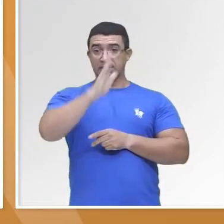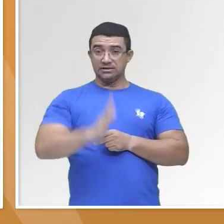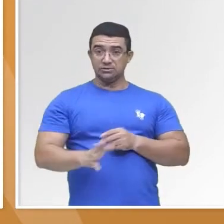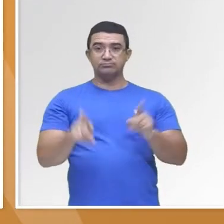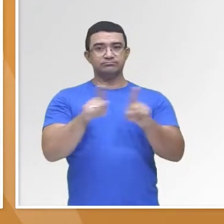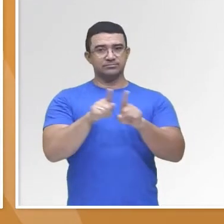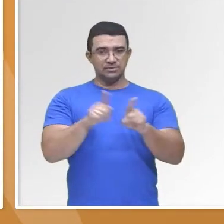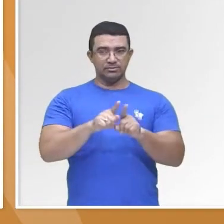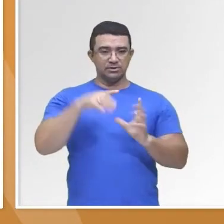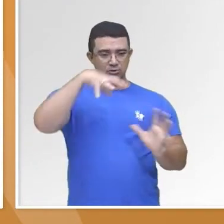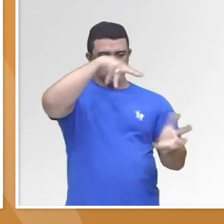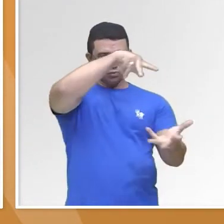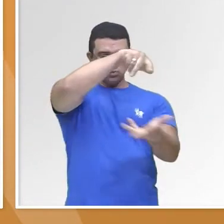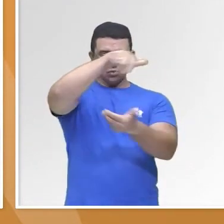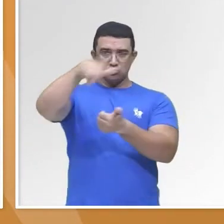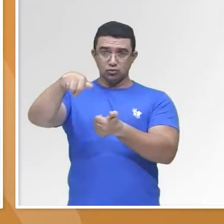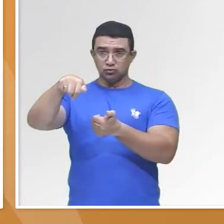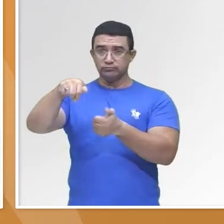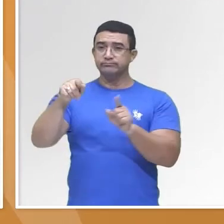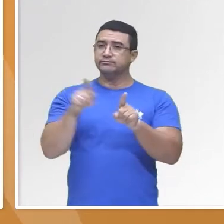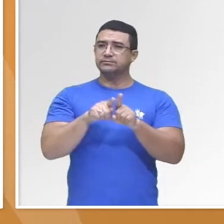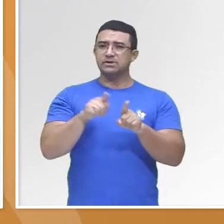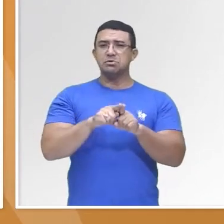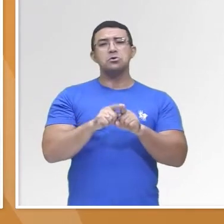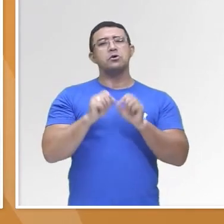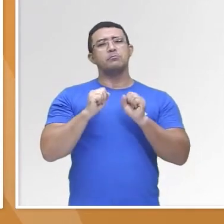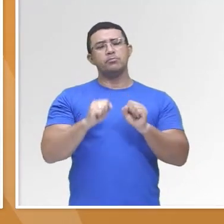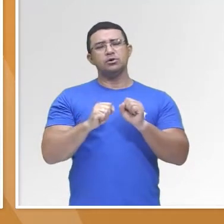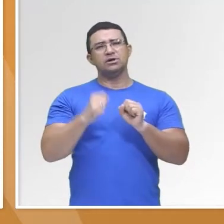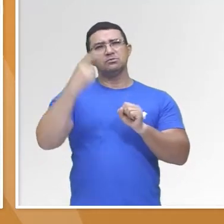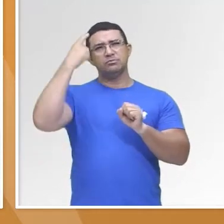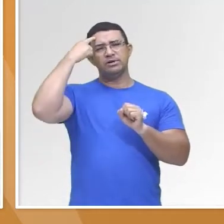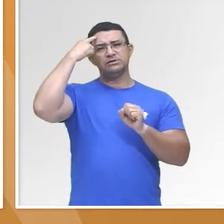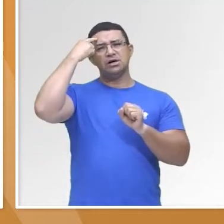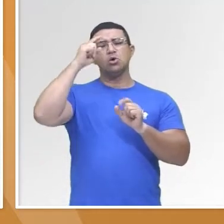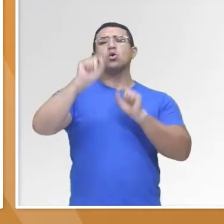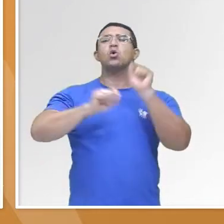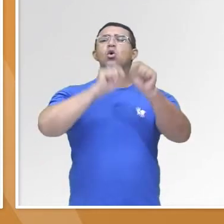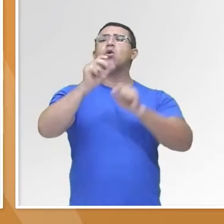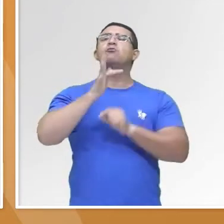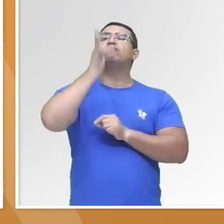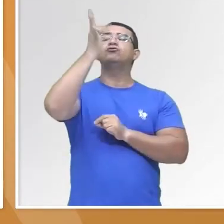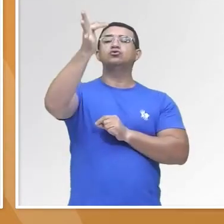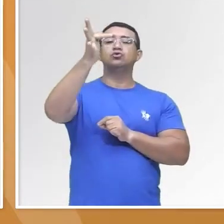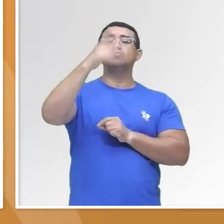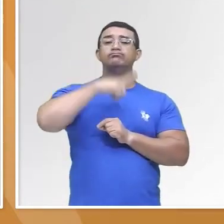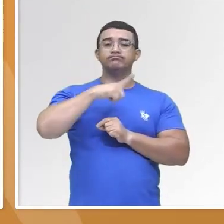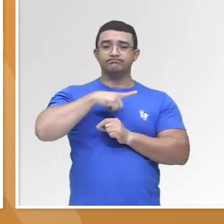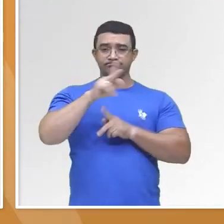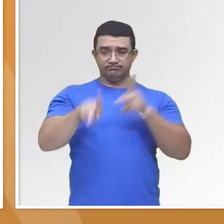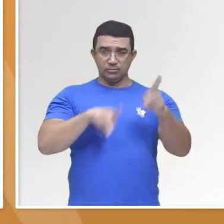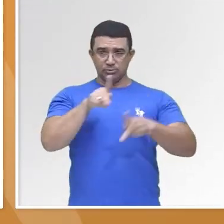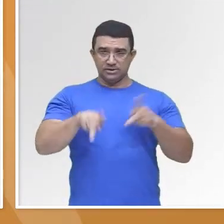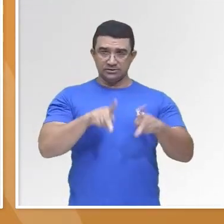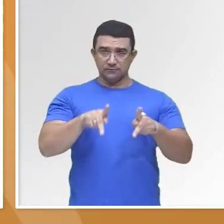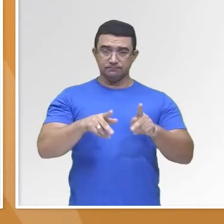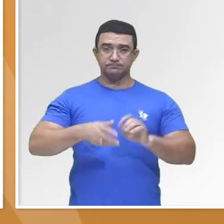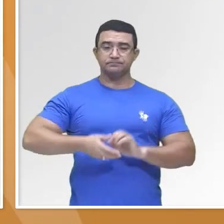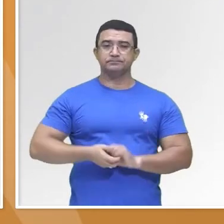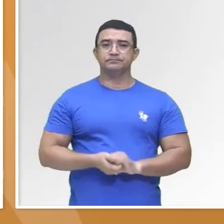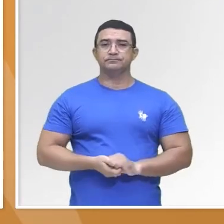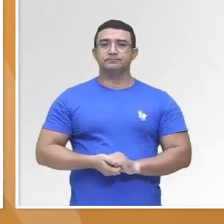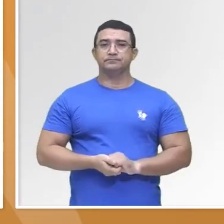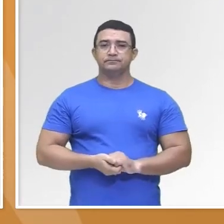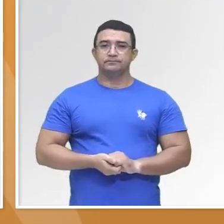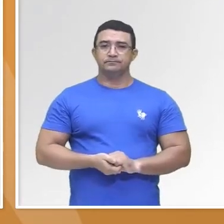também fazer uma projeção para ver, né, como fica a população. Né? Na última aula nós verificamos o quê? Que a projeção da